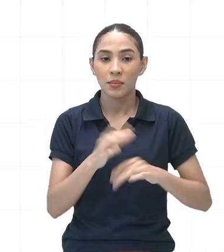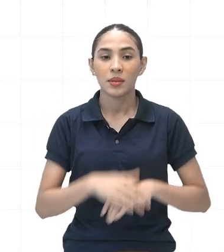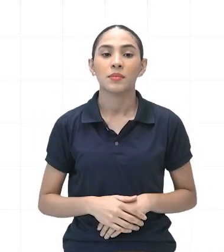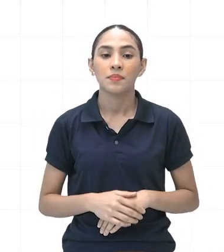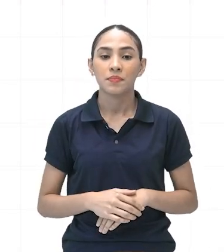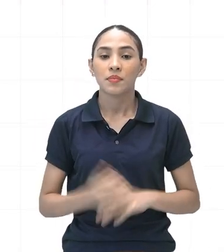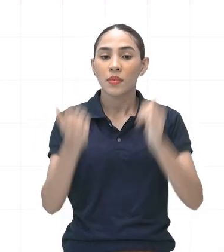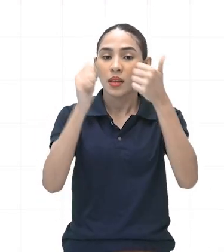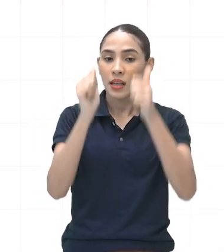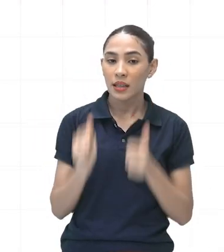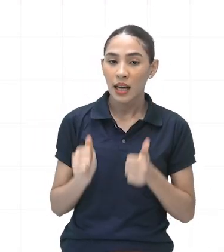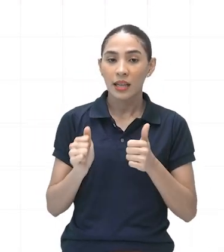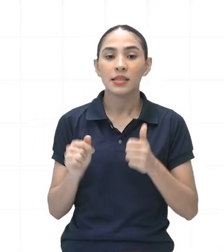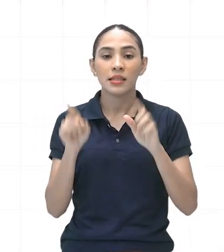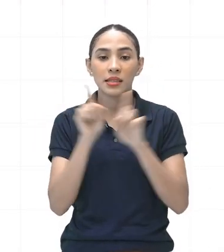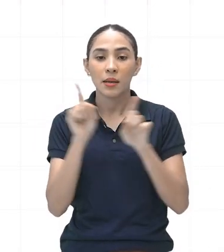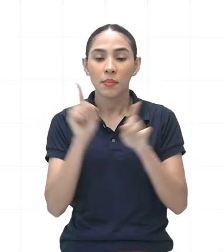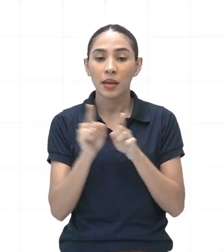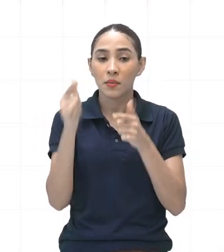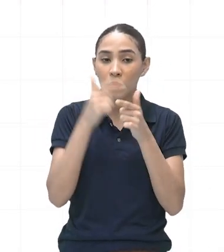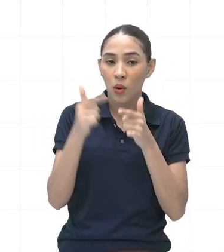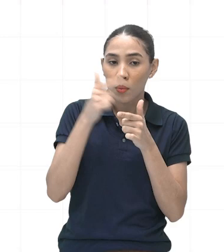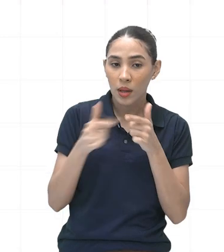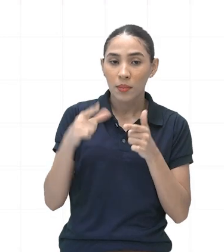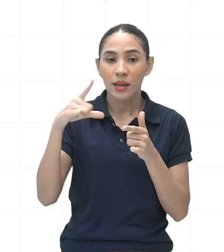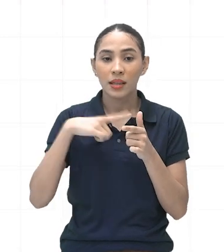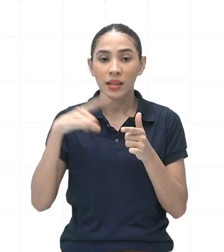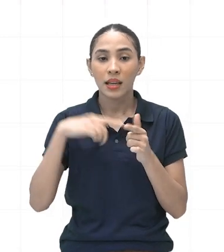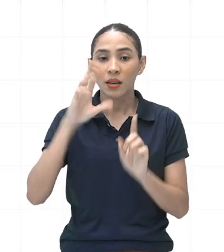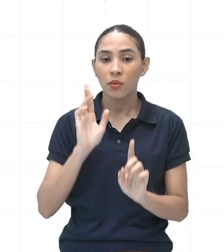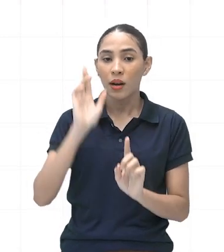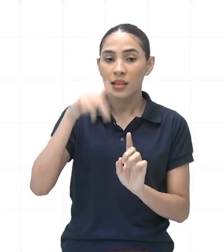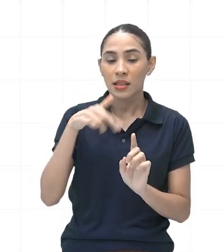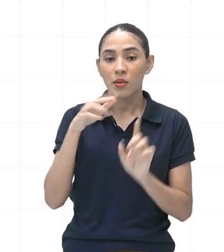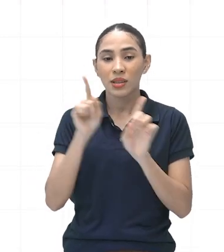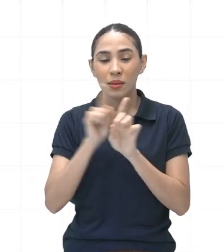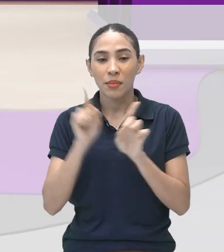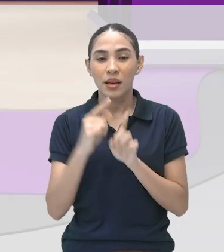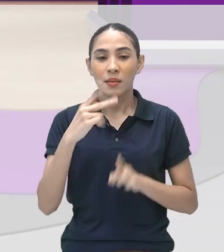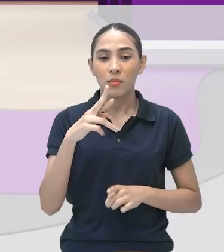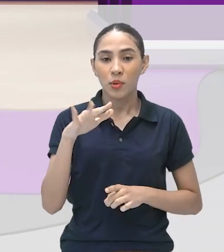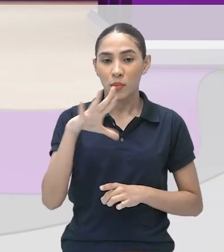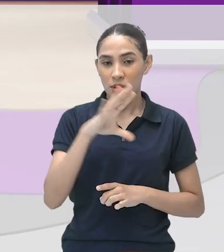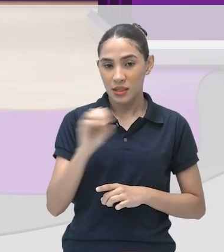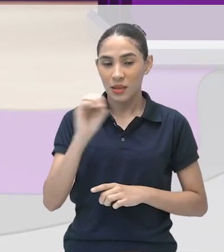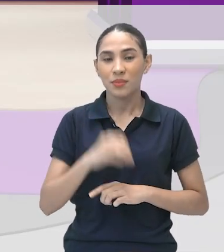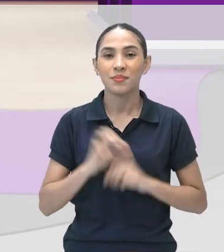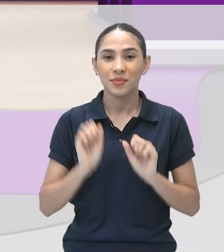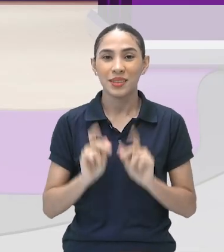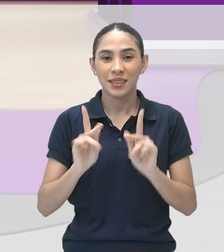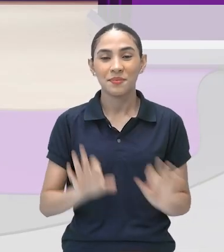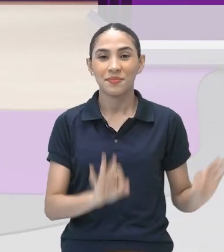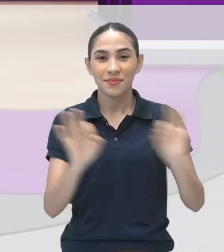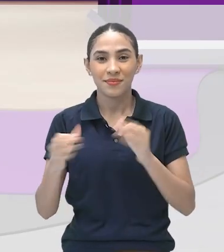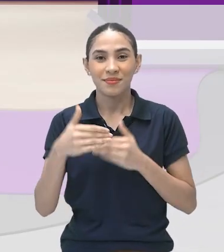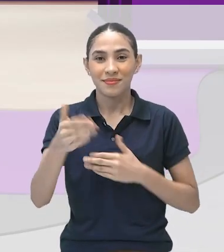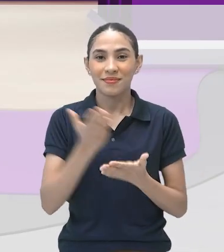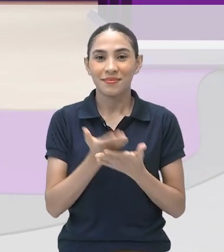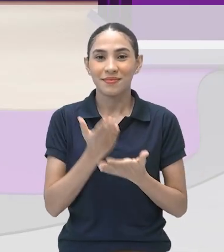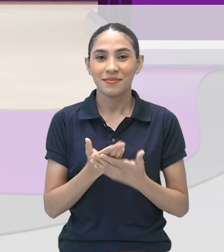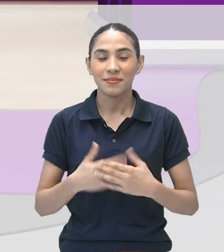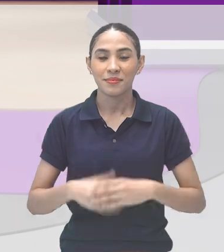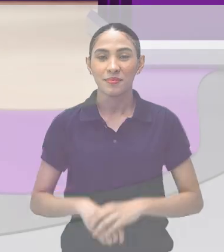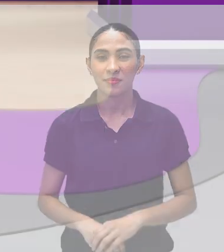Detalhamento, resolução e elaboração de problemas que envolvam razão e proporção. Muito bem, então vamos iniciar a